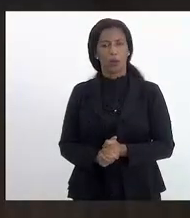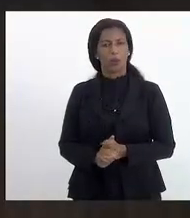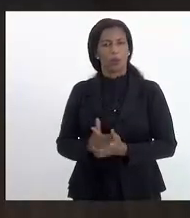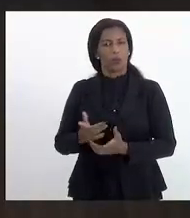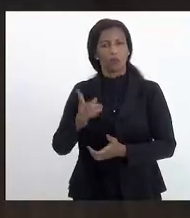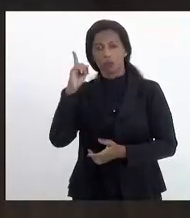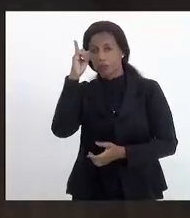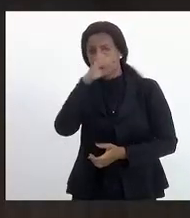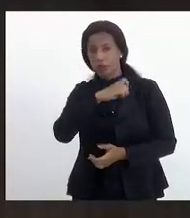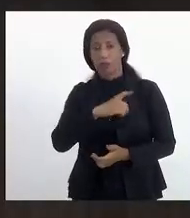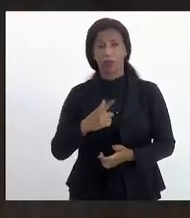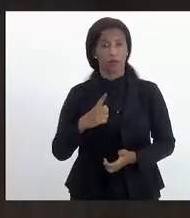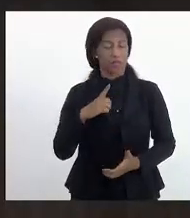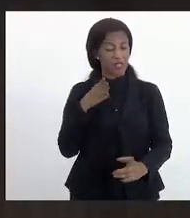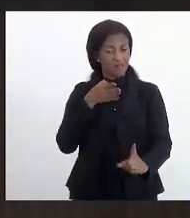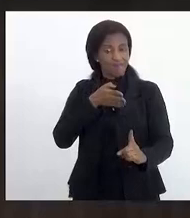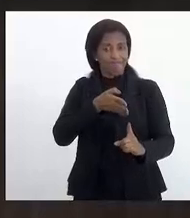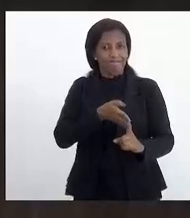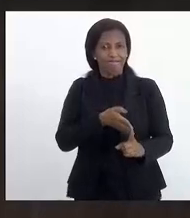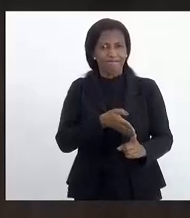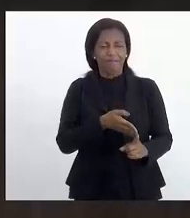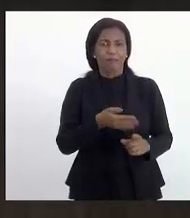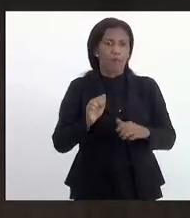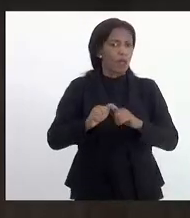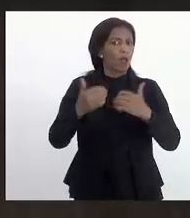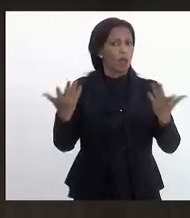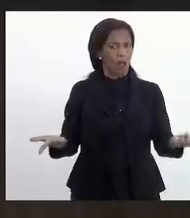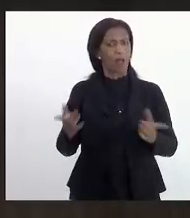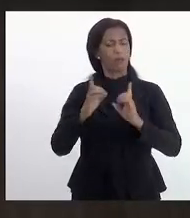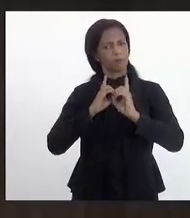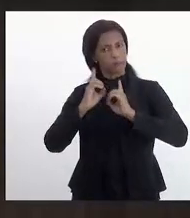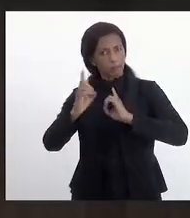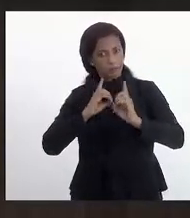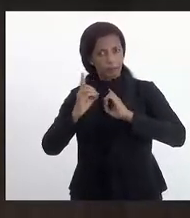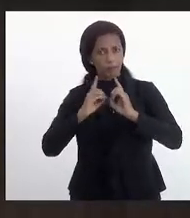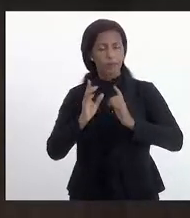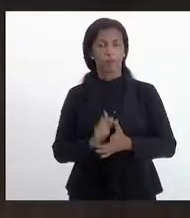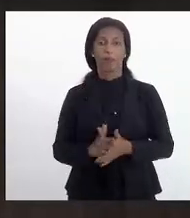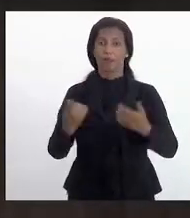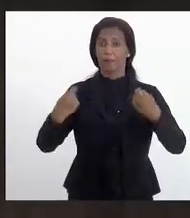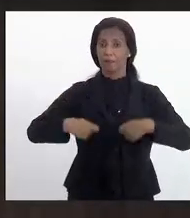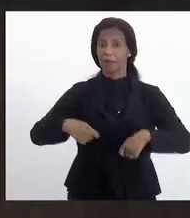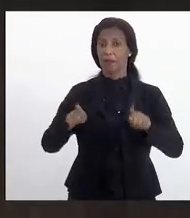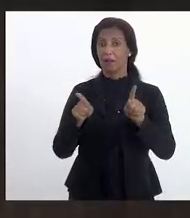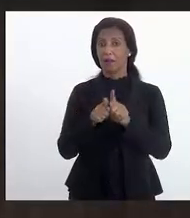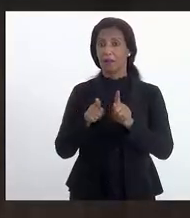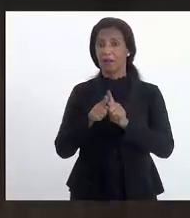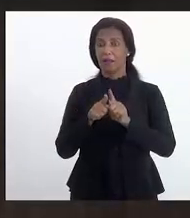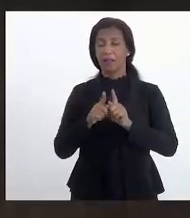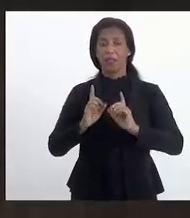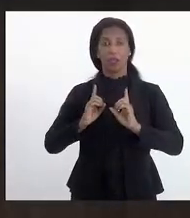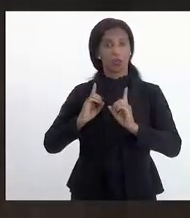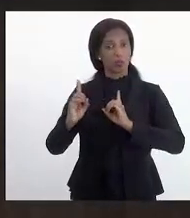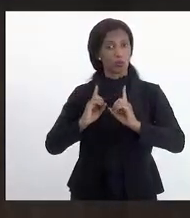vulnerabilizante. Então, nesse sentido, senhor presidente, é claro que vamos discutir e precisamos fazer com que os debates sejam